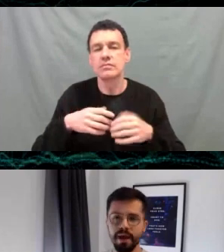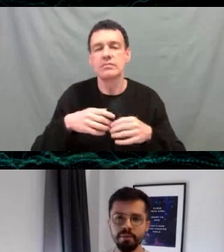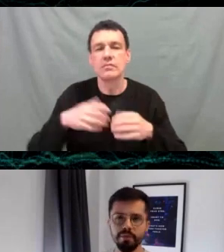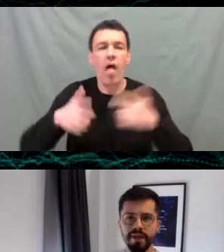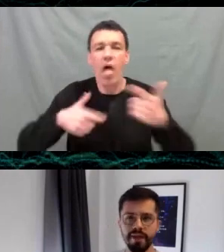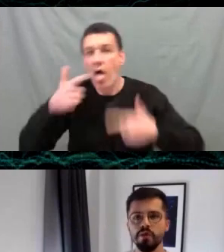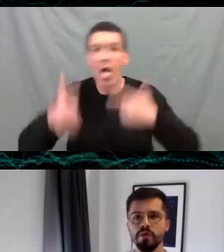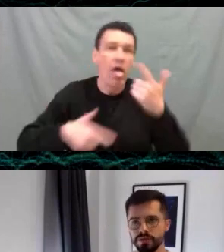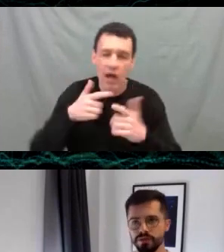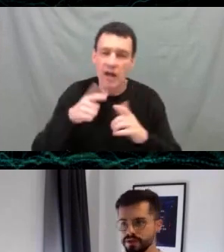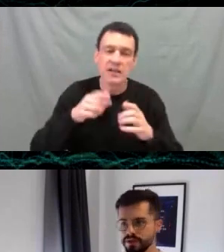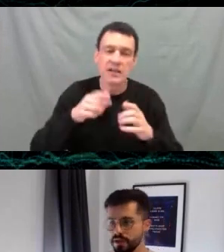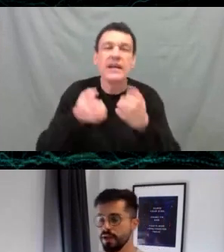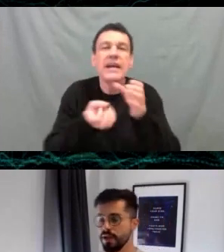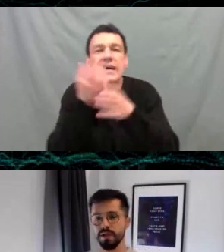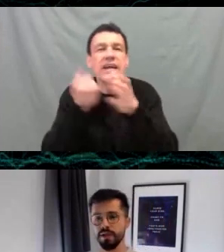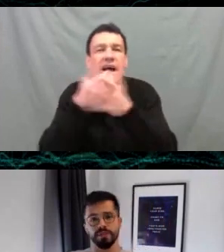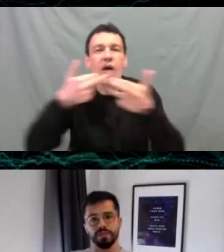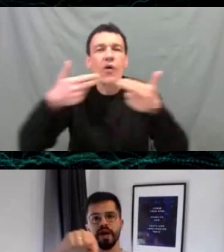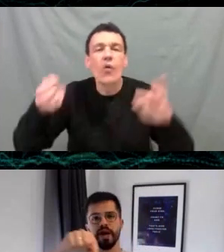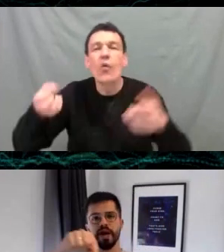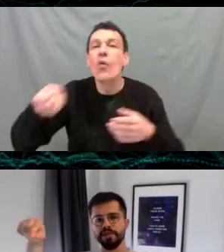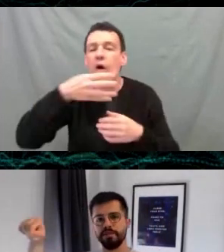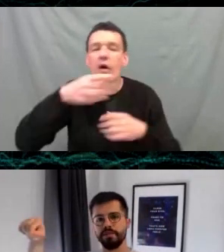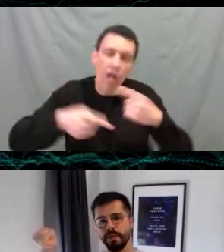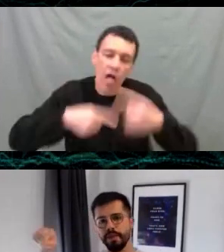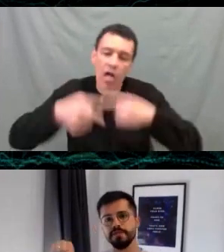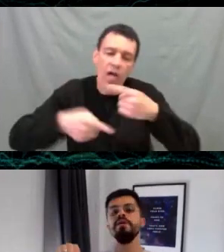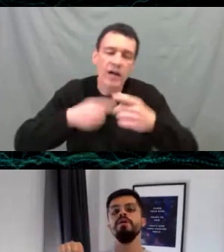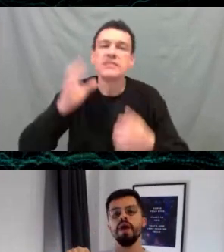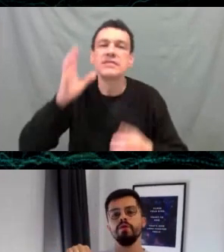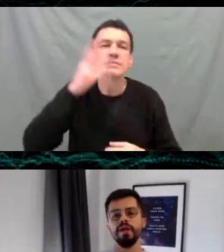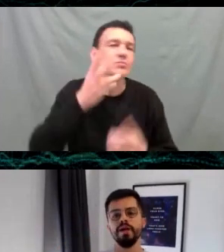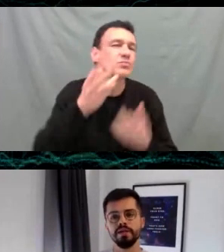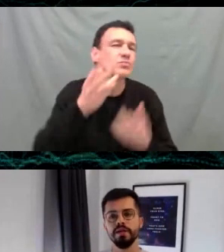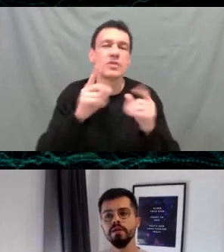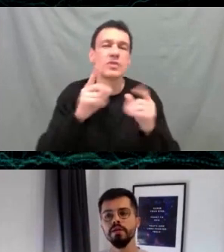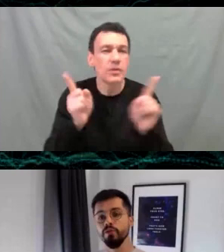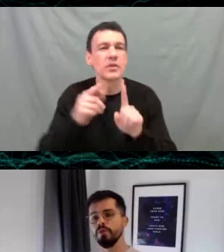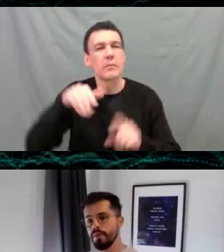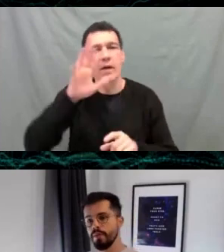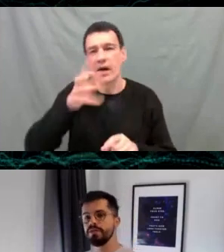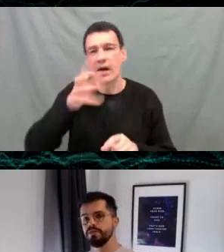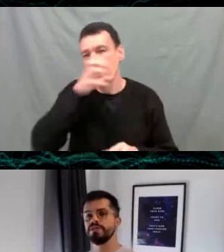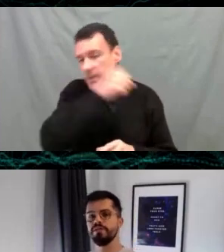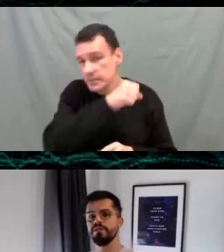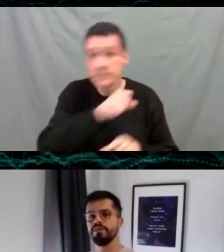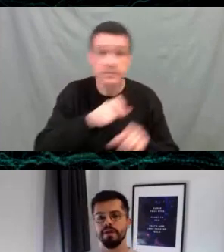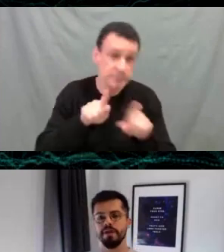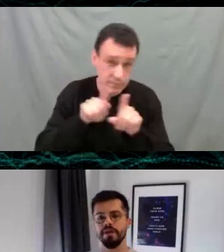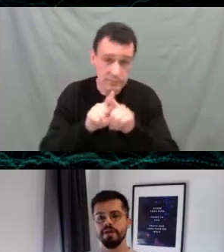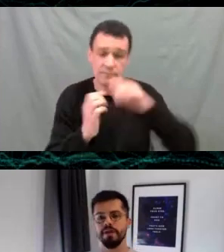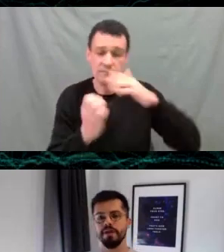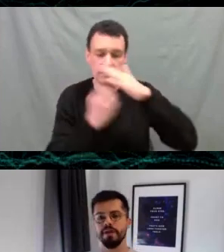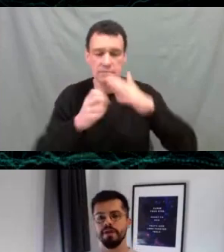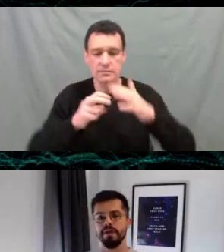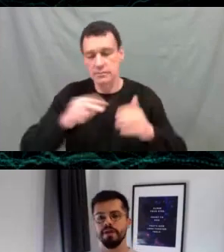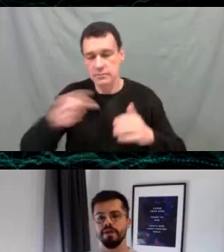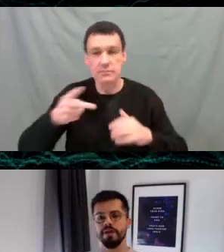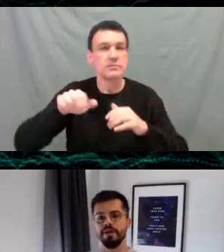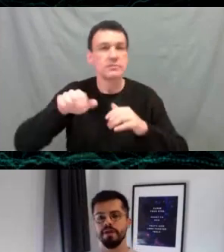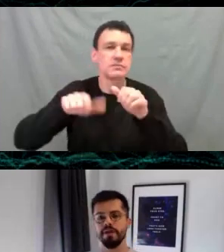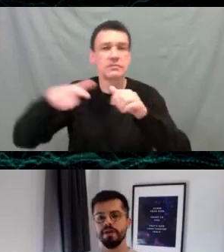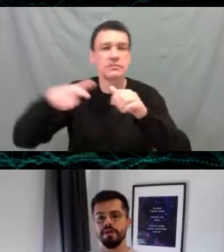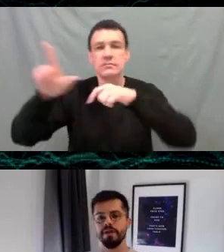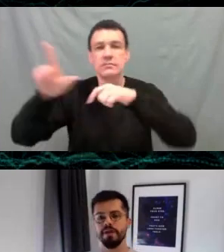trabalho para criar coisas novas né E se você trocar de empresa para empresa o que acontece que normalmente você pensa em por gente